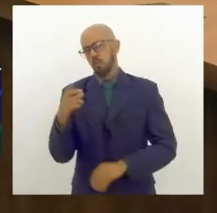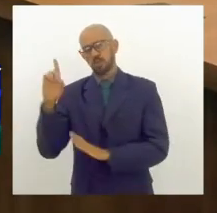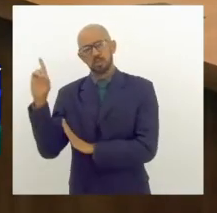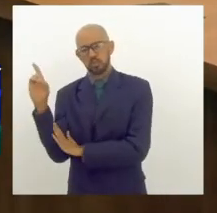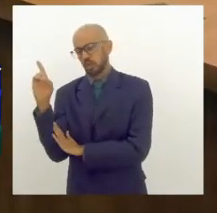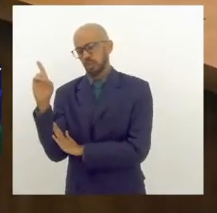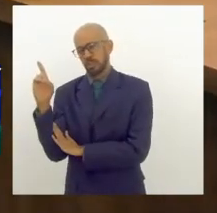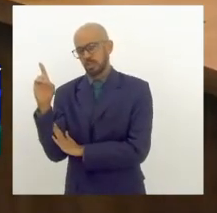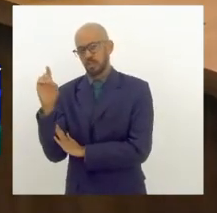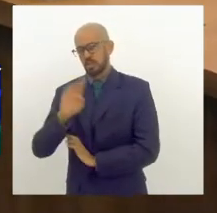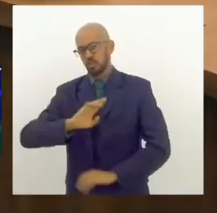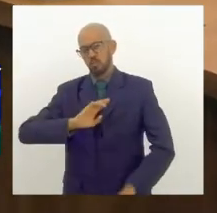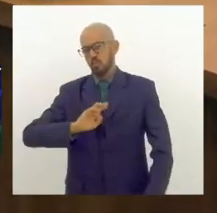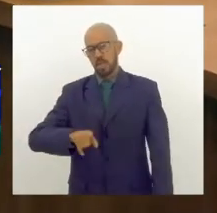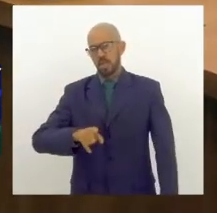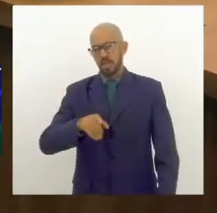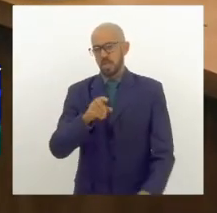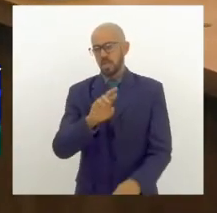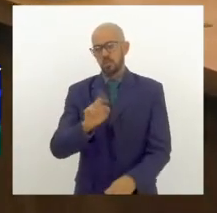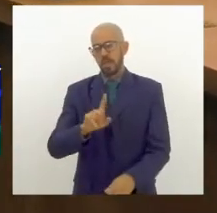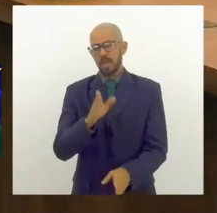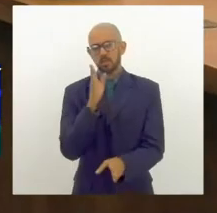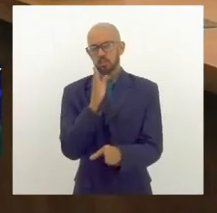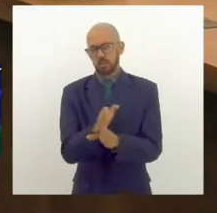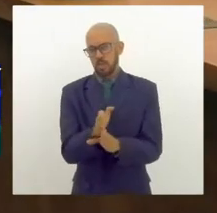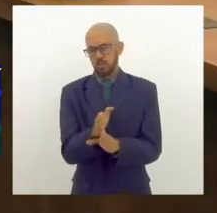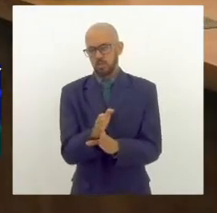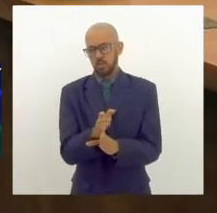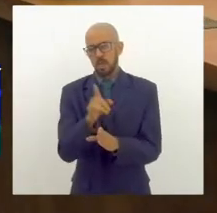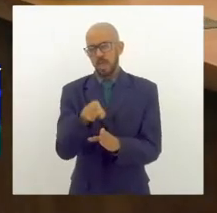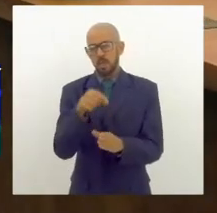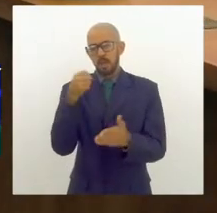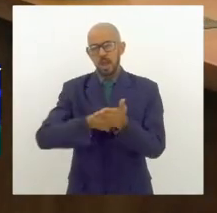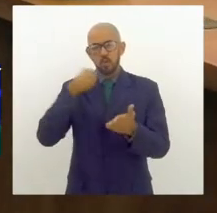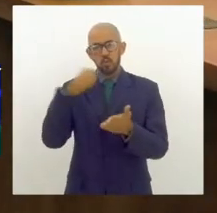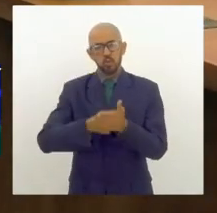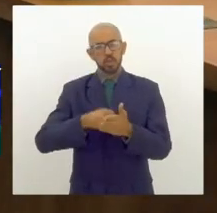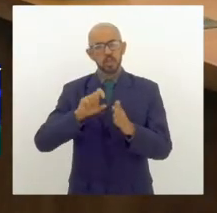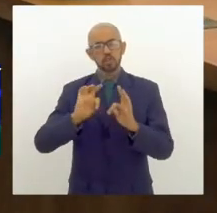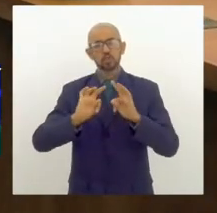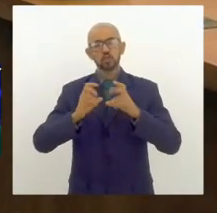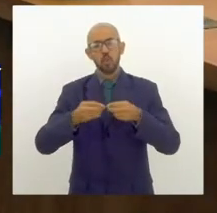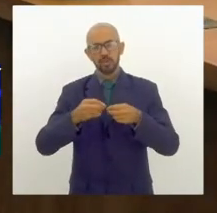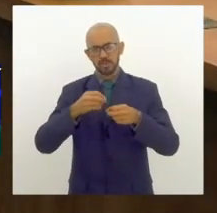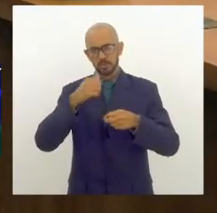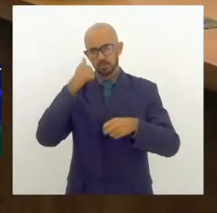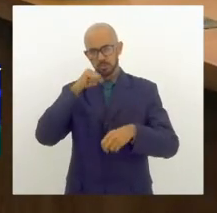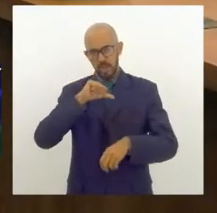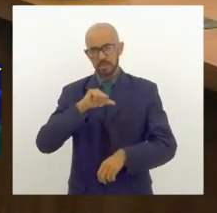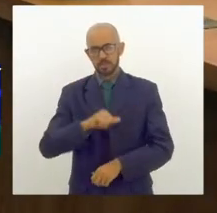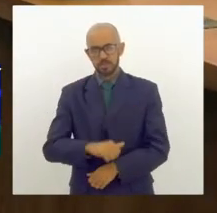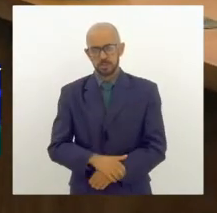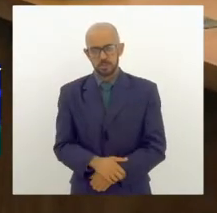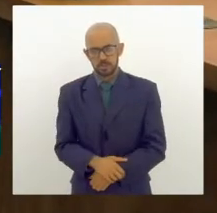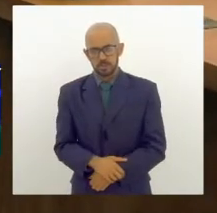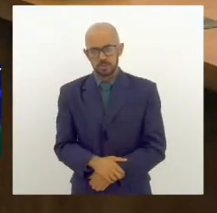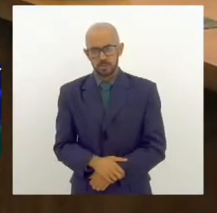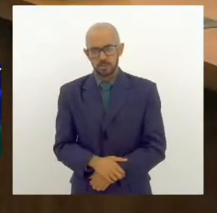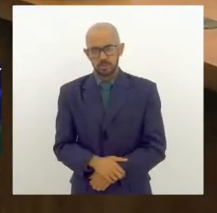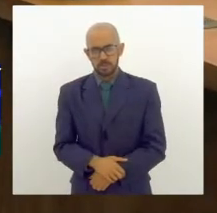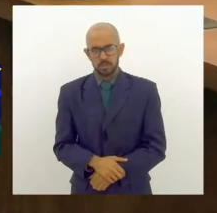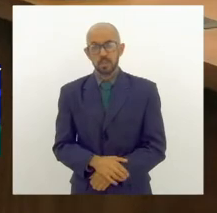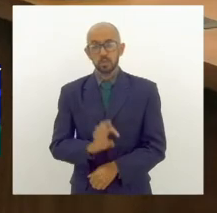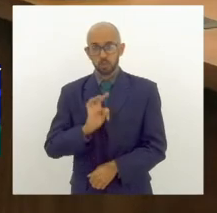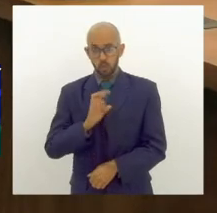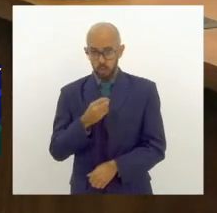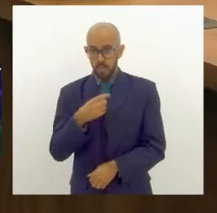direita, nem do centro. É uma luta de todas nós. Então, que